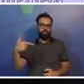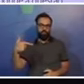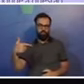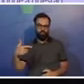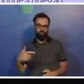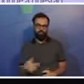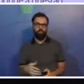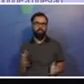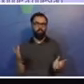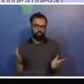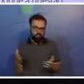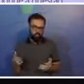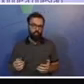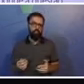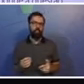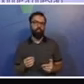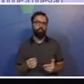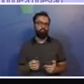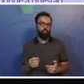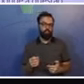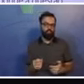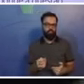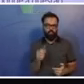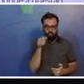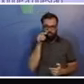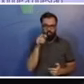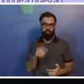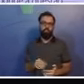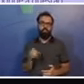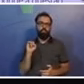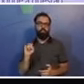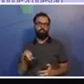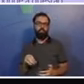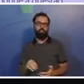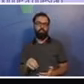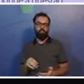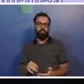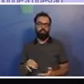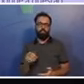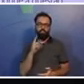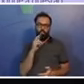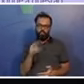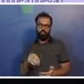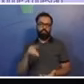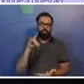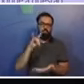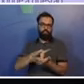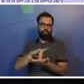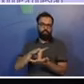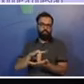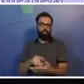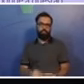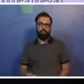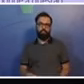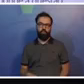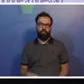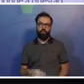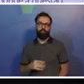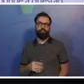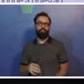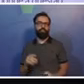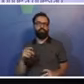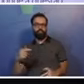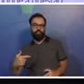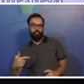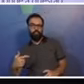resultado satisfaz o problema. Então, tenho menos 7